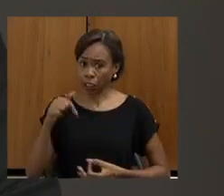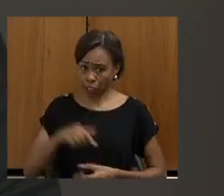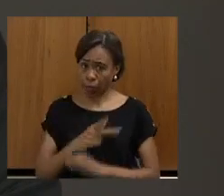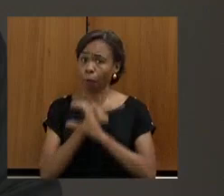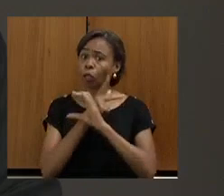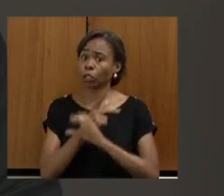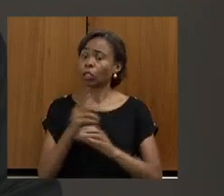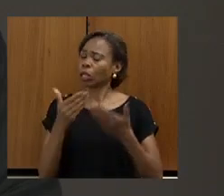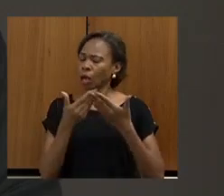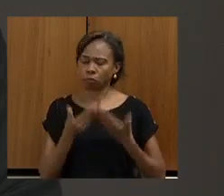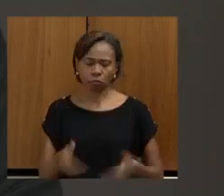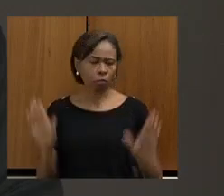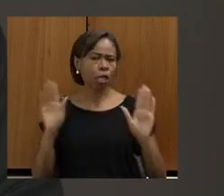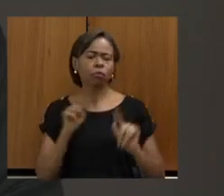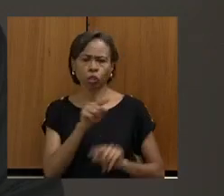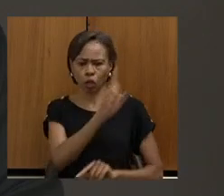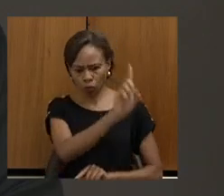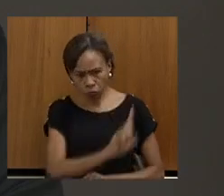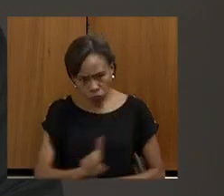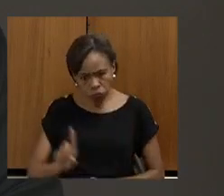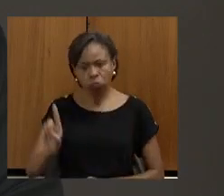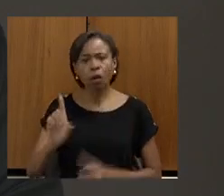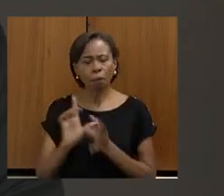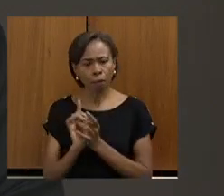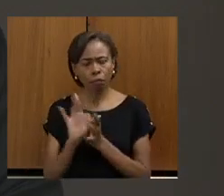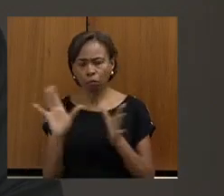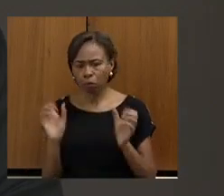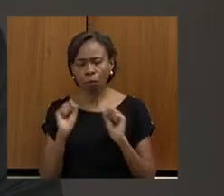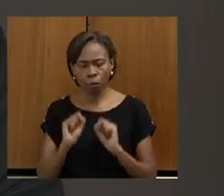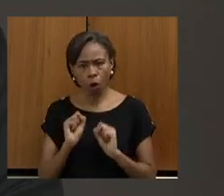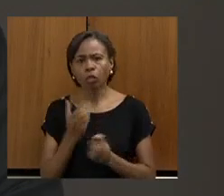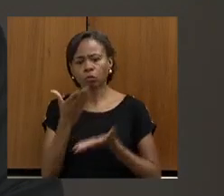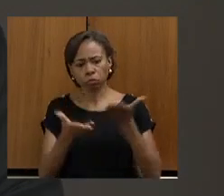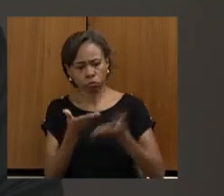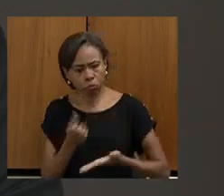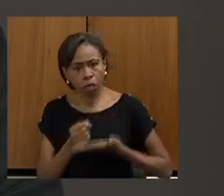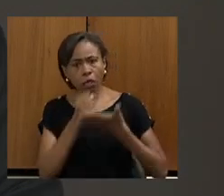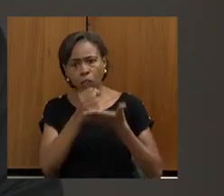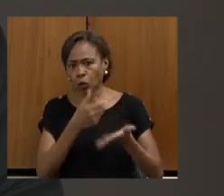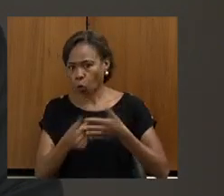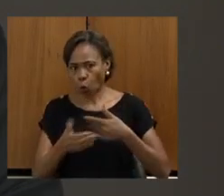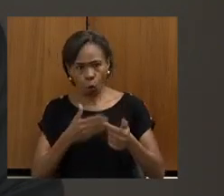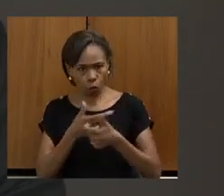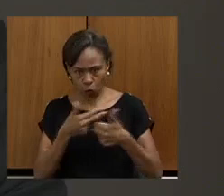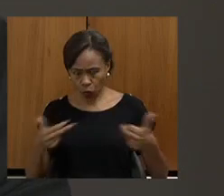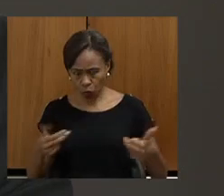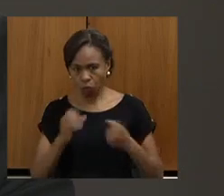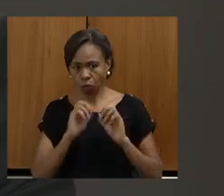portas abertas para a senhora, como para qualquer um aqui, para atender e prestar o melhor atendimento.